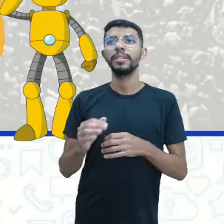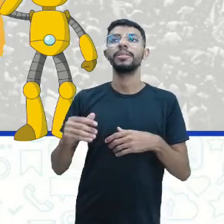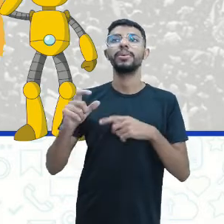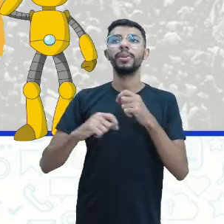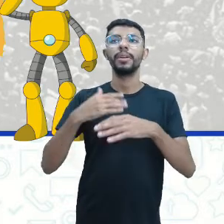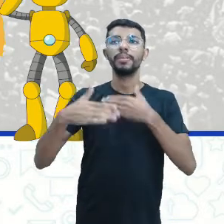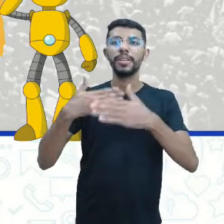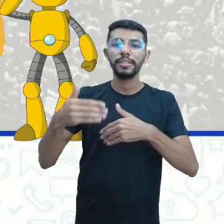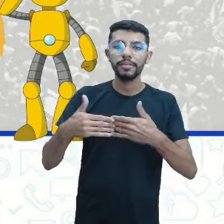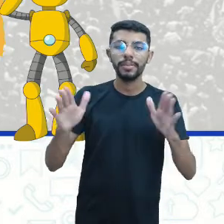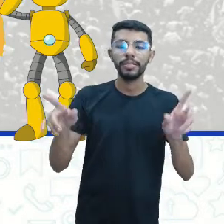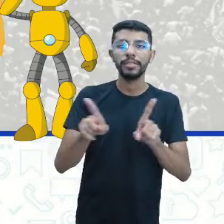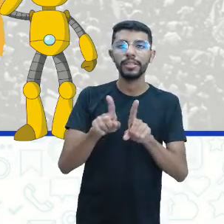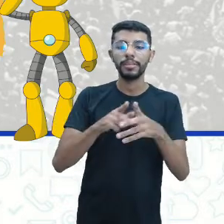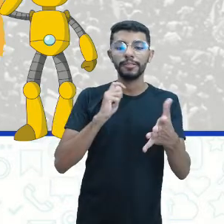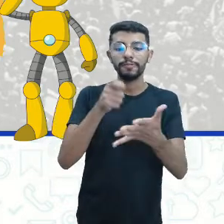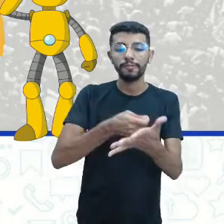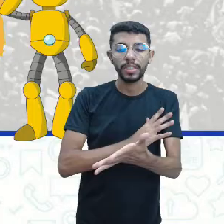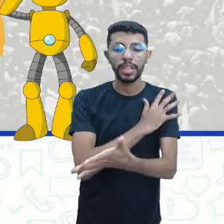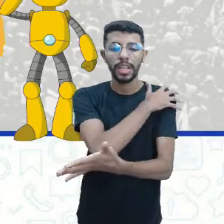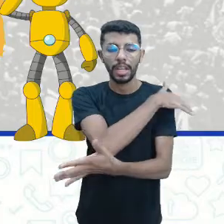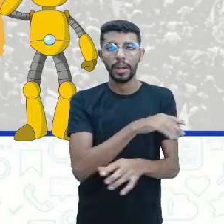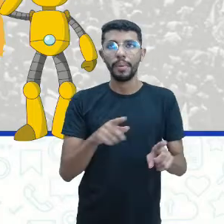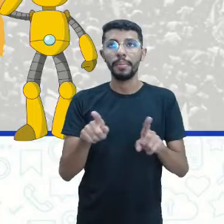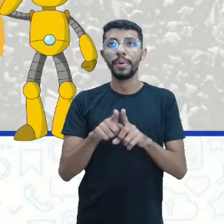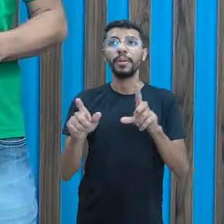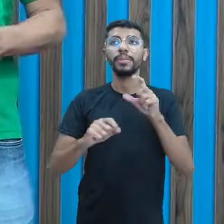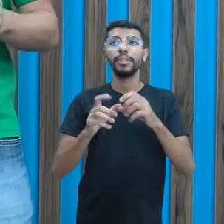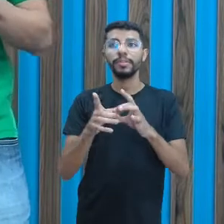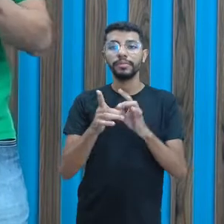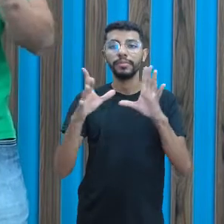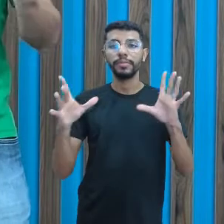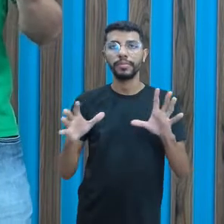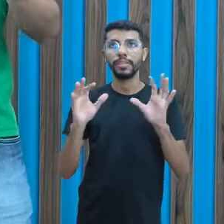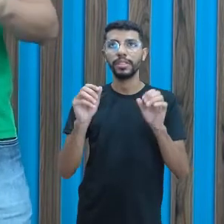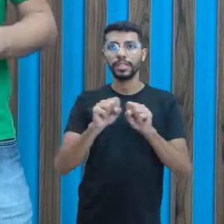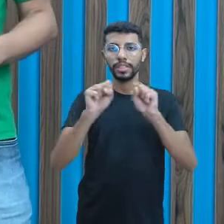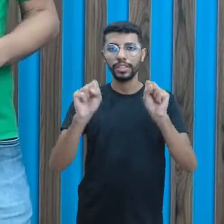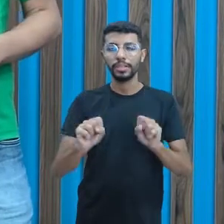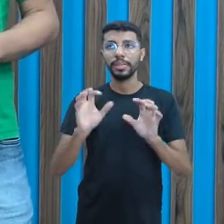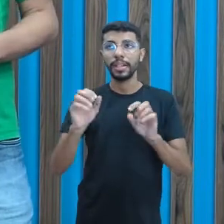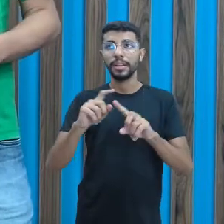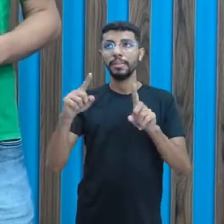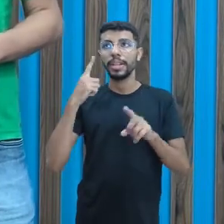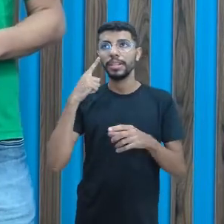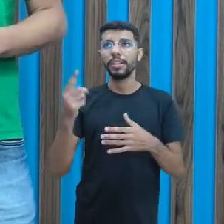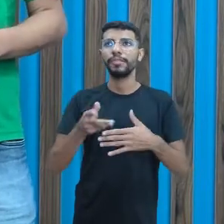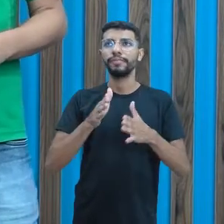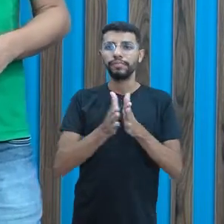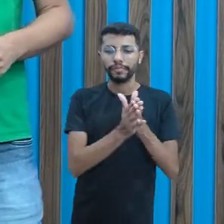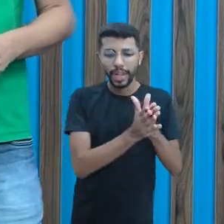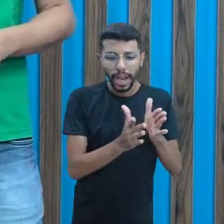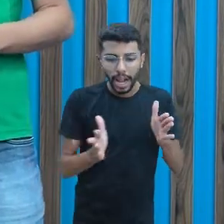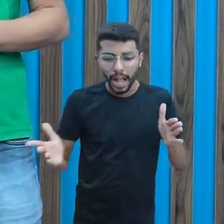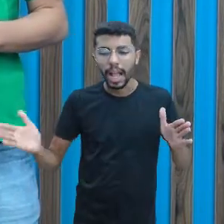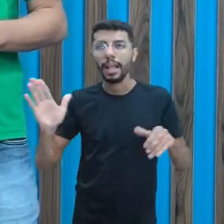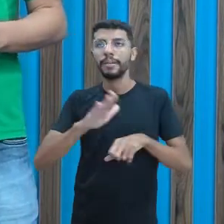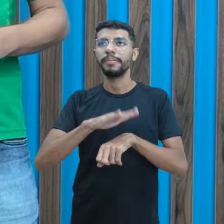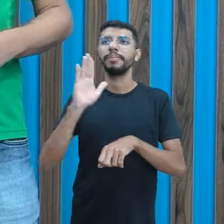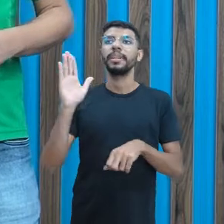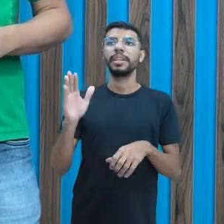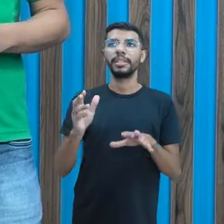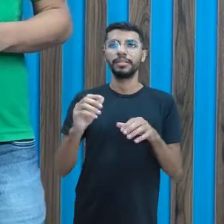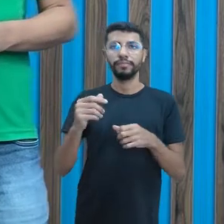Brasil para o regime democrático, para o sistema democrático. Mas antes ele estendeu um pouquinho o mandato dele, né? Então estenderam no pacote de abril